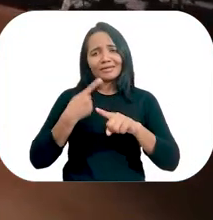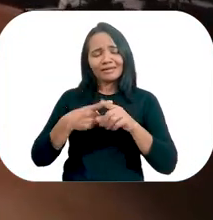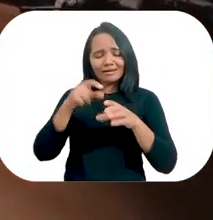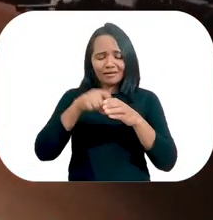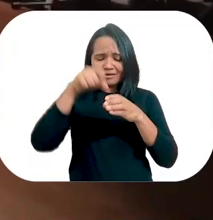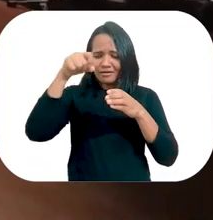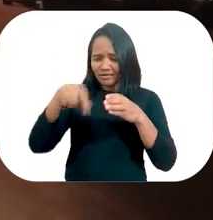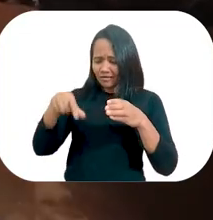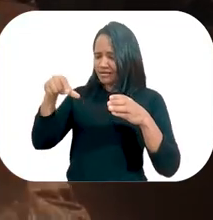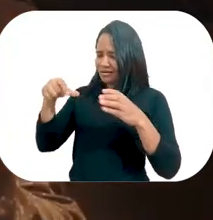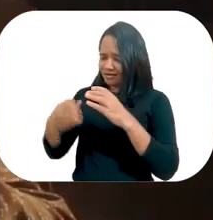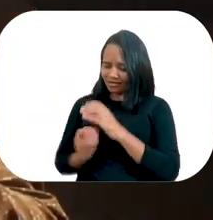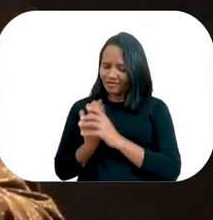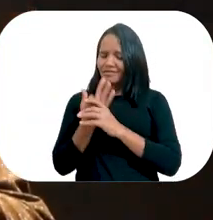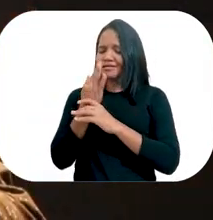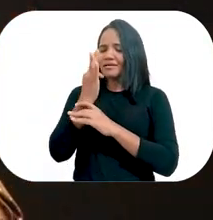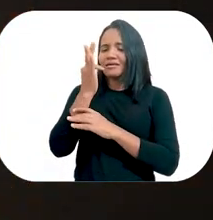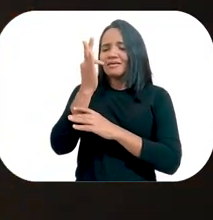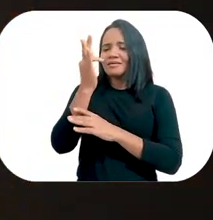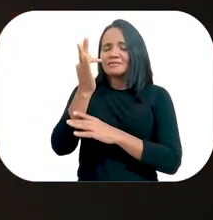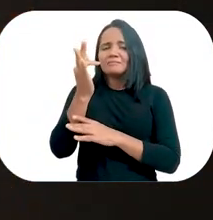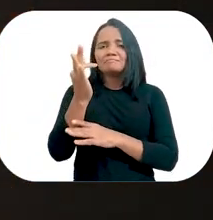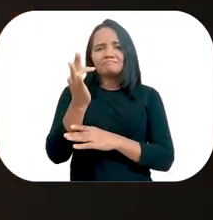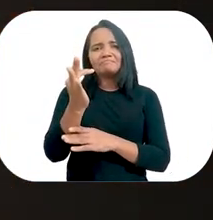semente do amanhã.